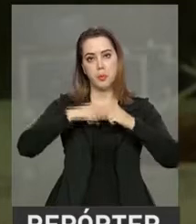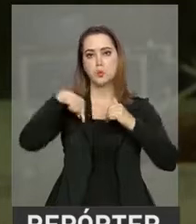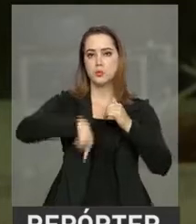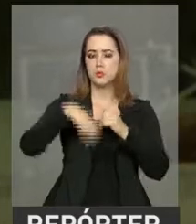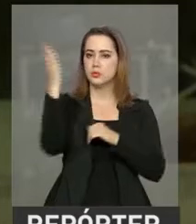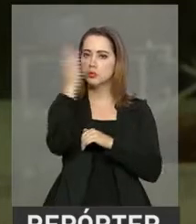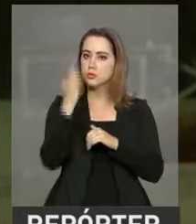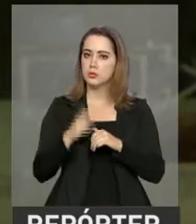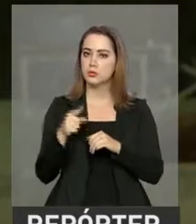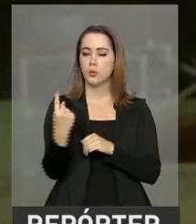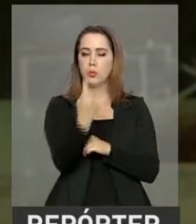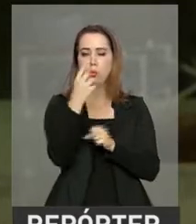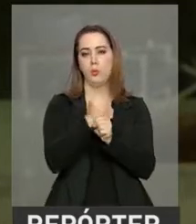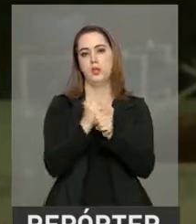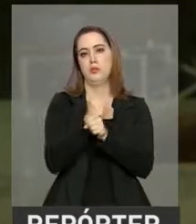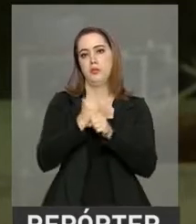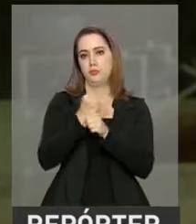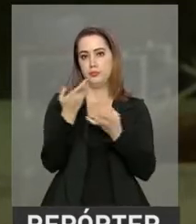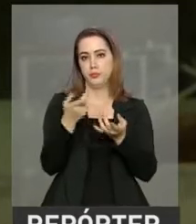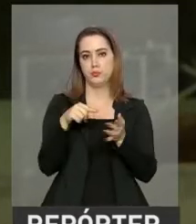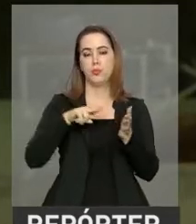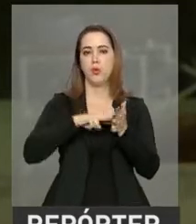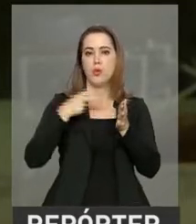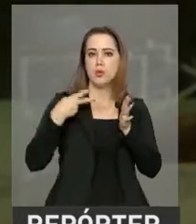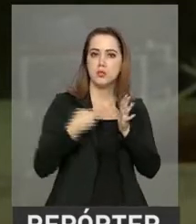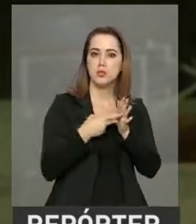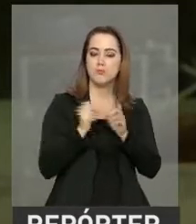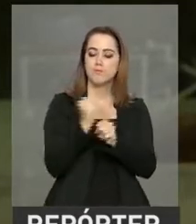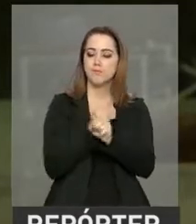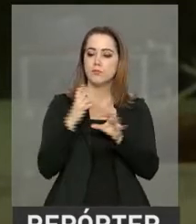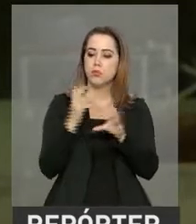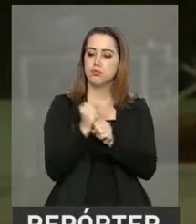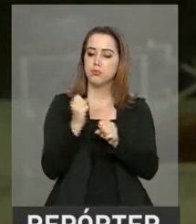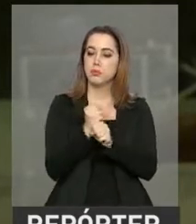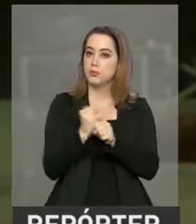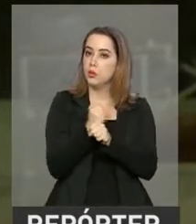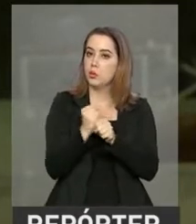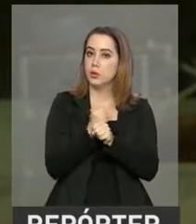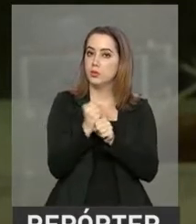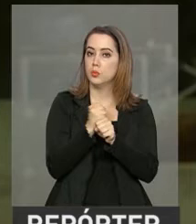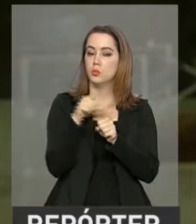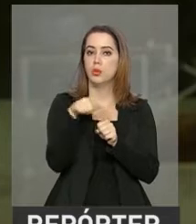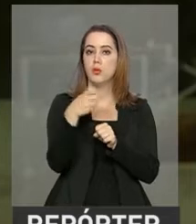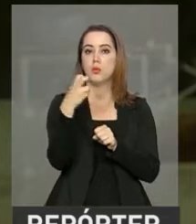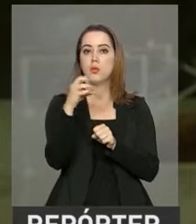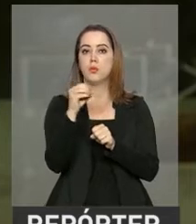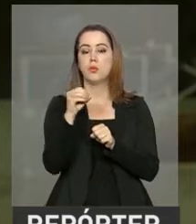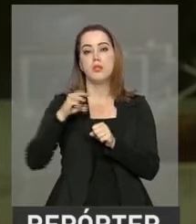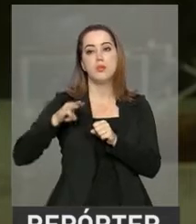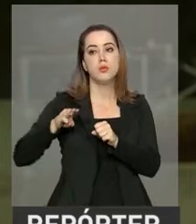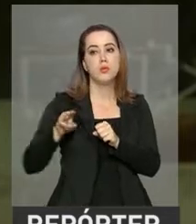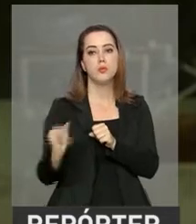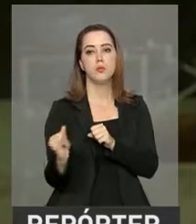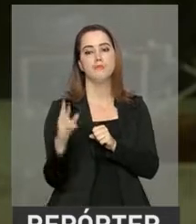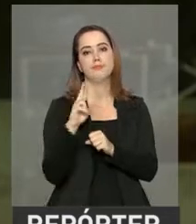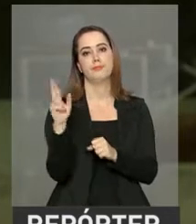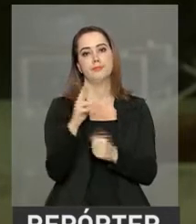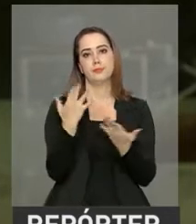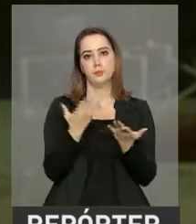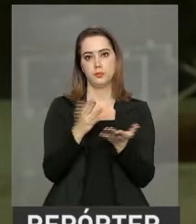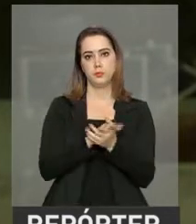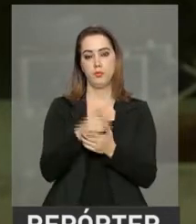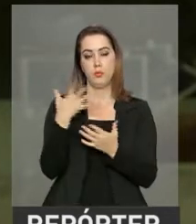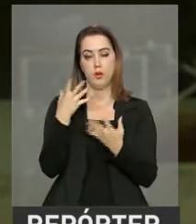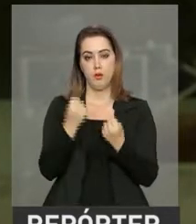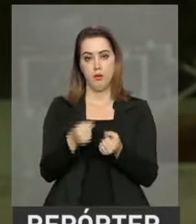riquezas durante um ano, o que equivale a um faturamento anual de mais de 500 bilhões de reais. Vamos acompanhar agora